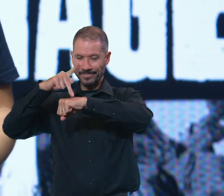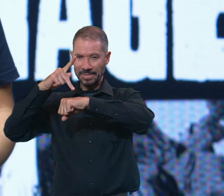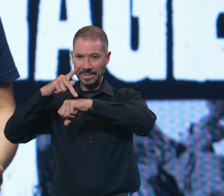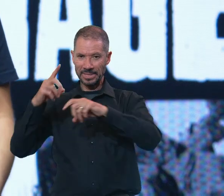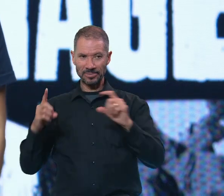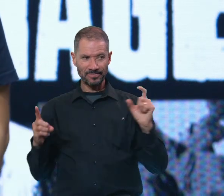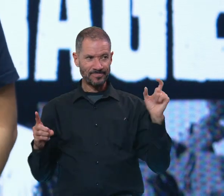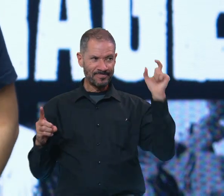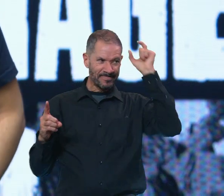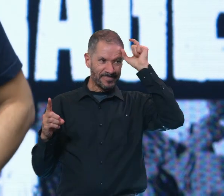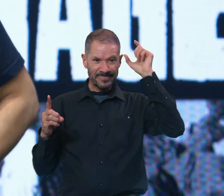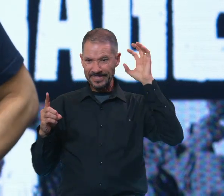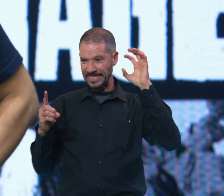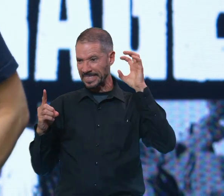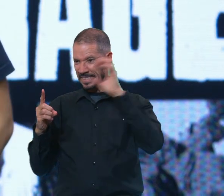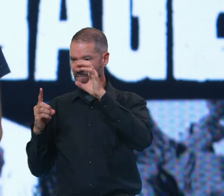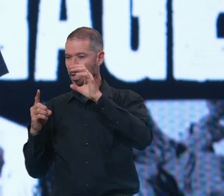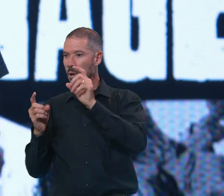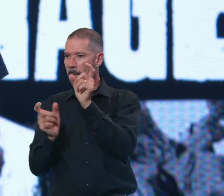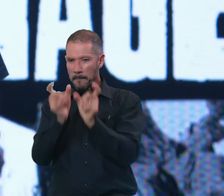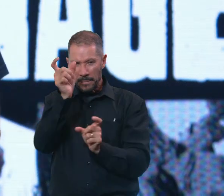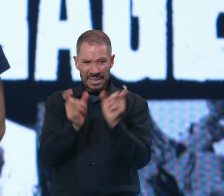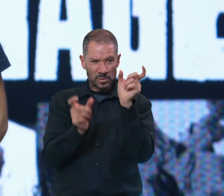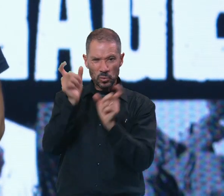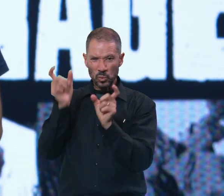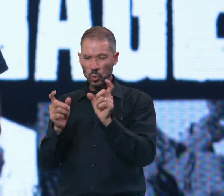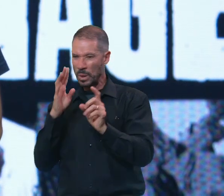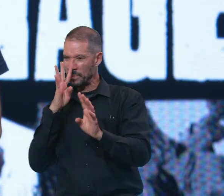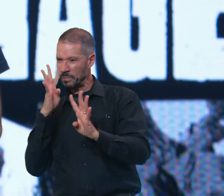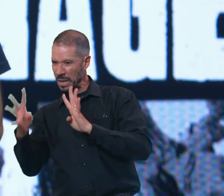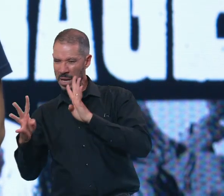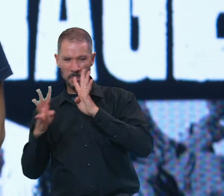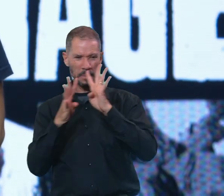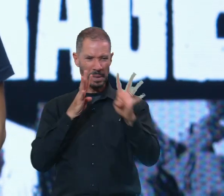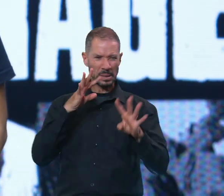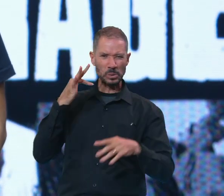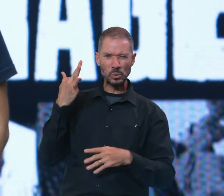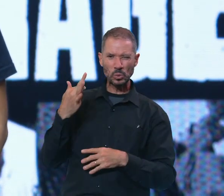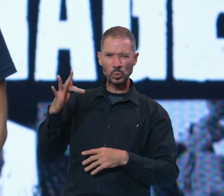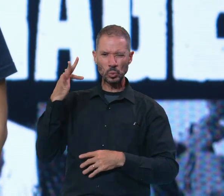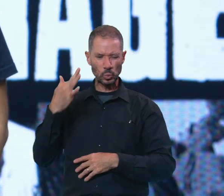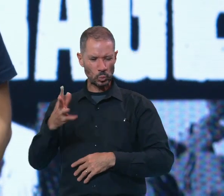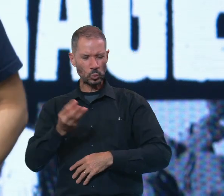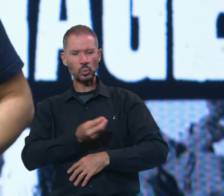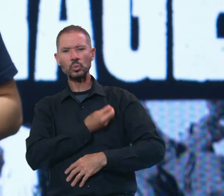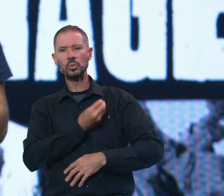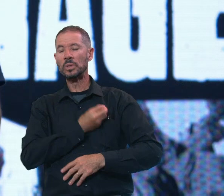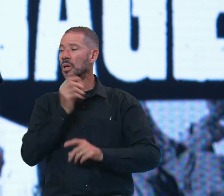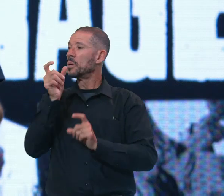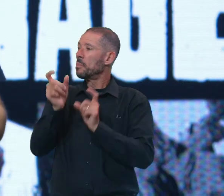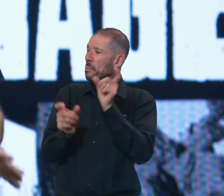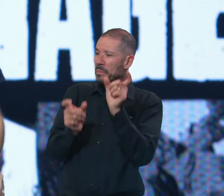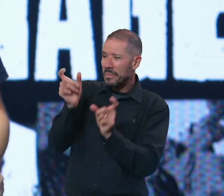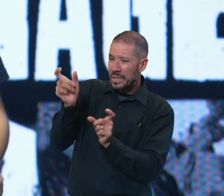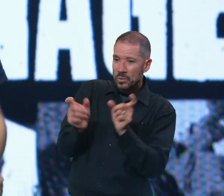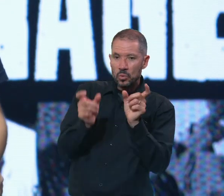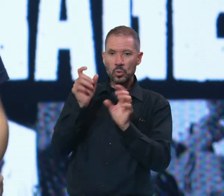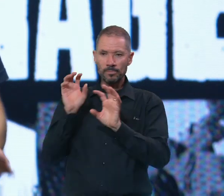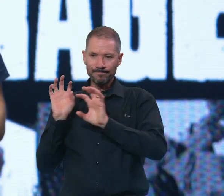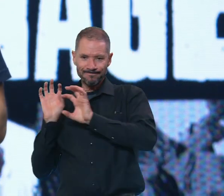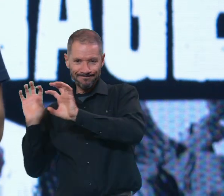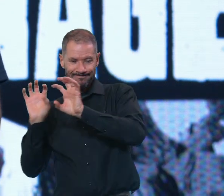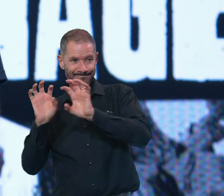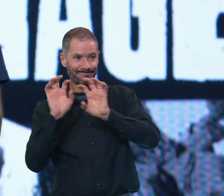nossos? Pessoas que querem o nosso mal, que causam calúnias, dores na nossa vida. Pessoas que tentam afetar a